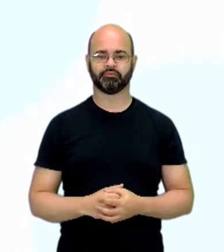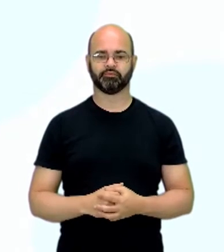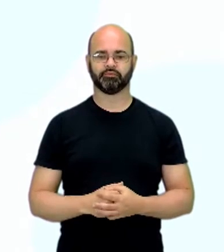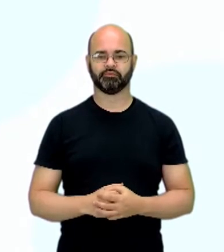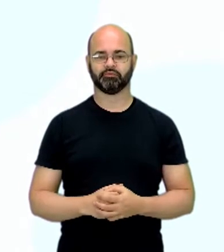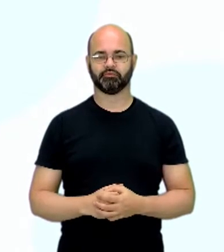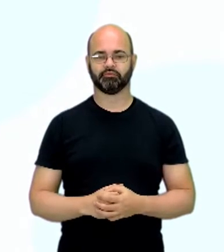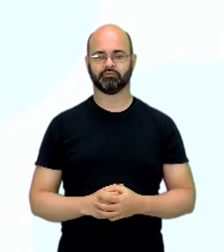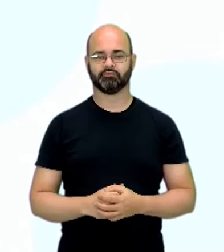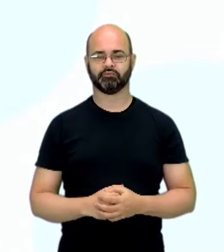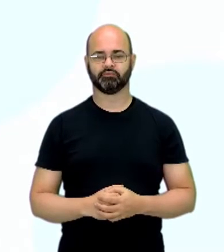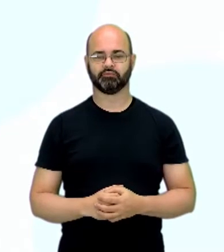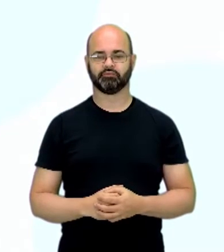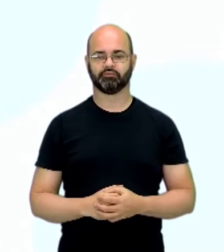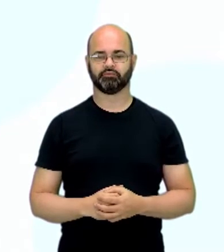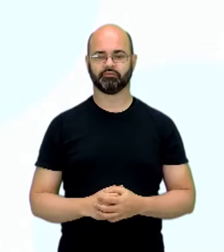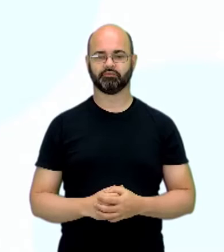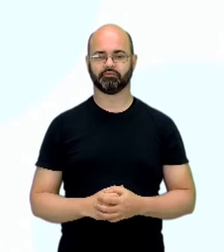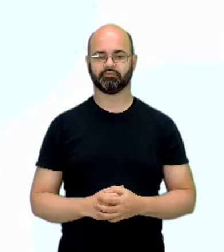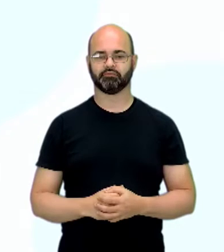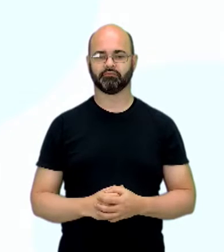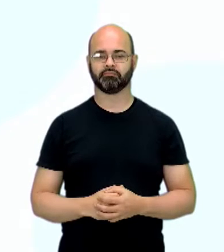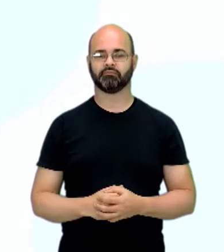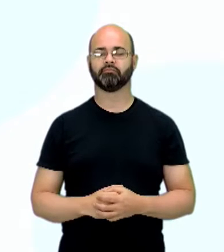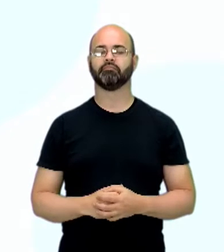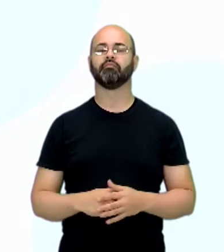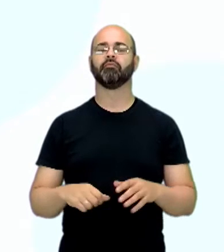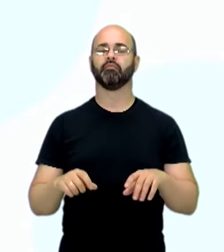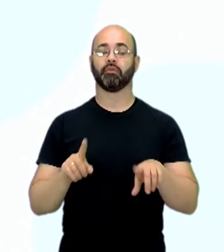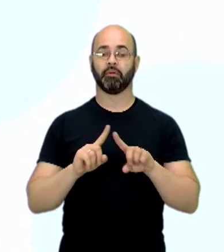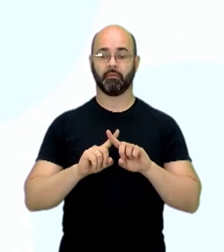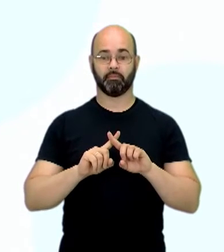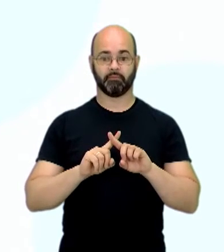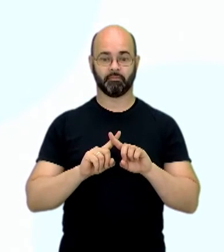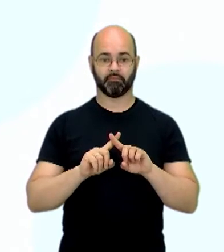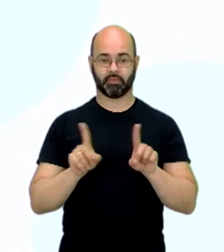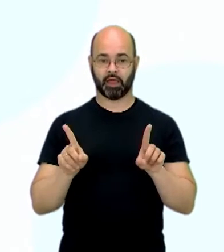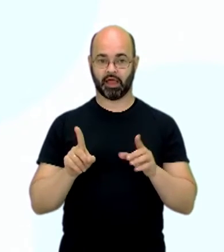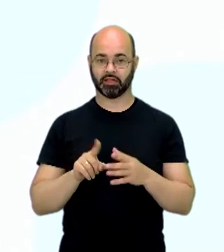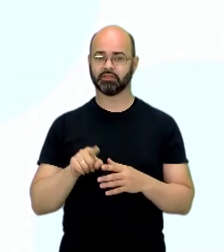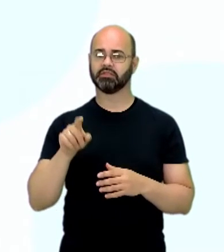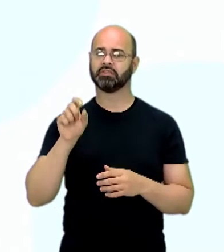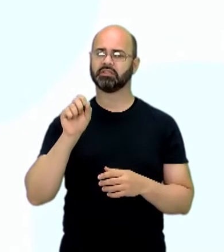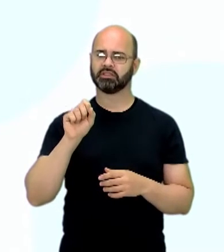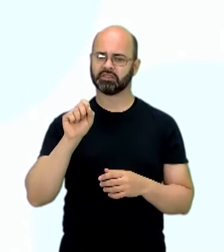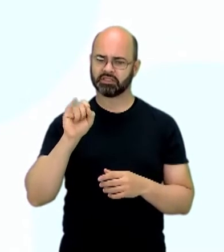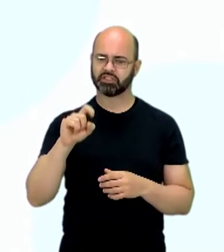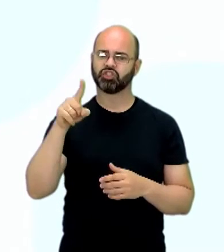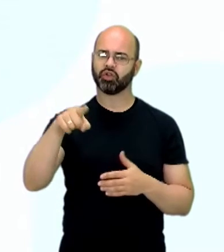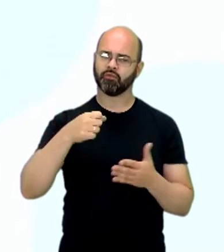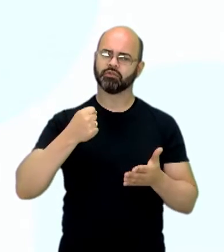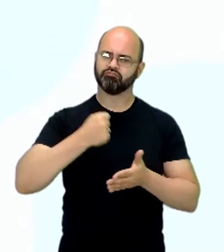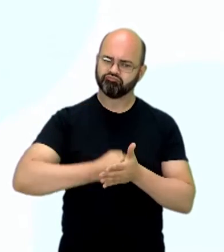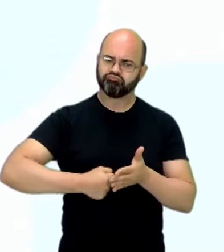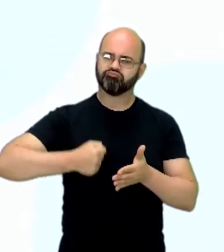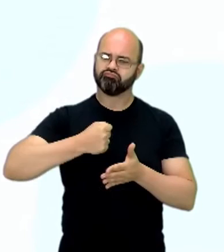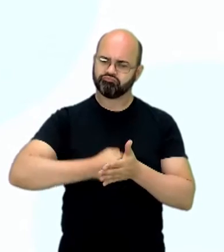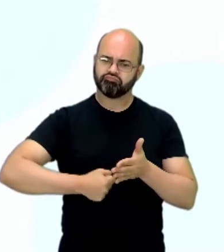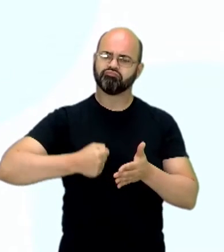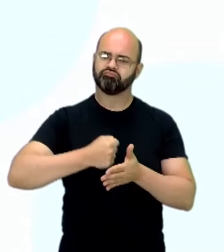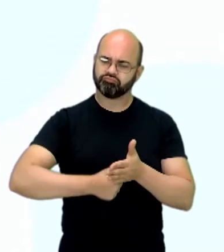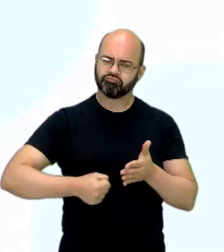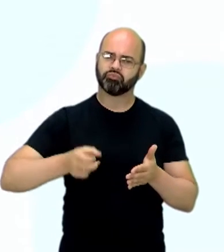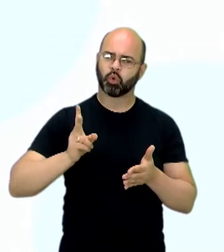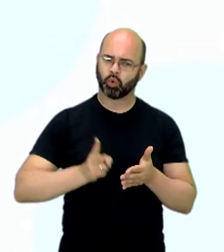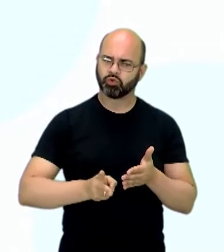But, if you persevere, it will reap huge benefits. Mas se você